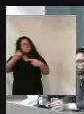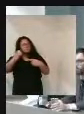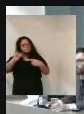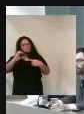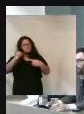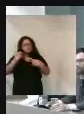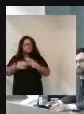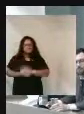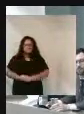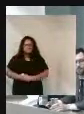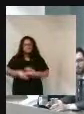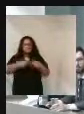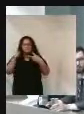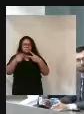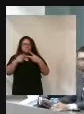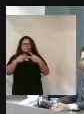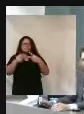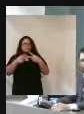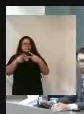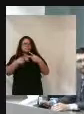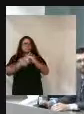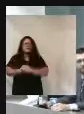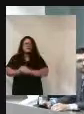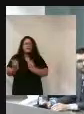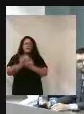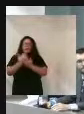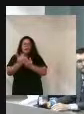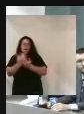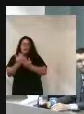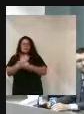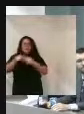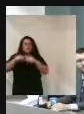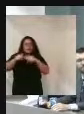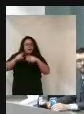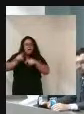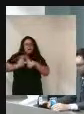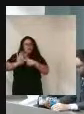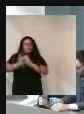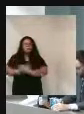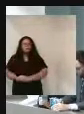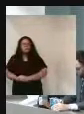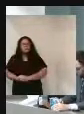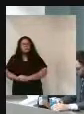que fazem com que o vidro seja transparente, ou seja,